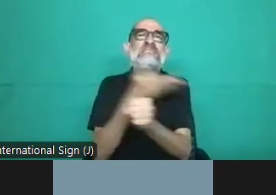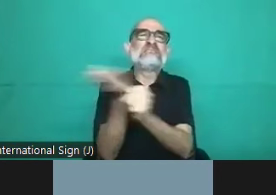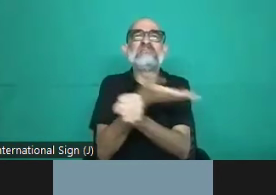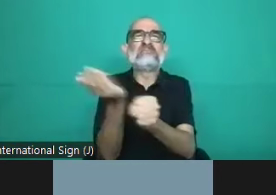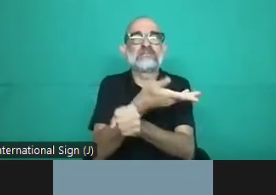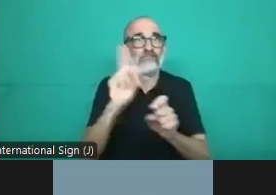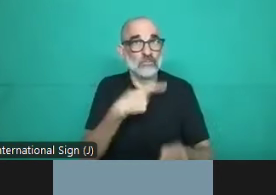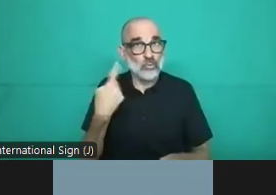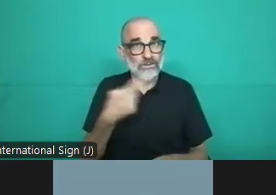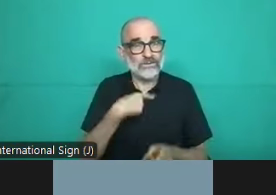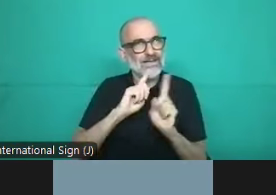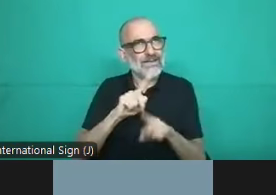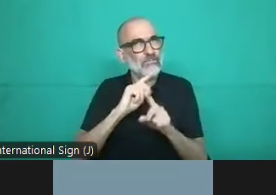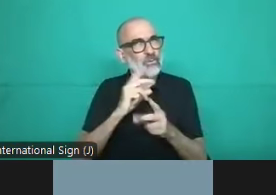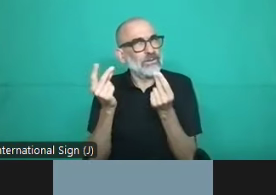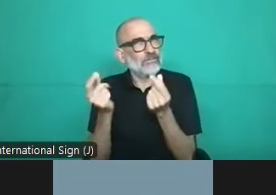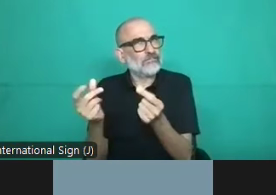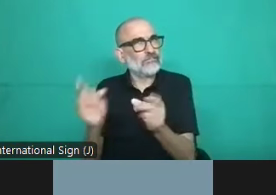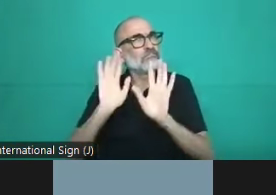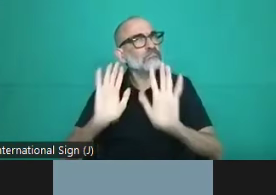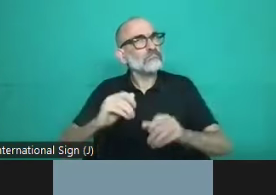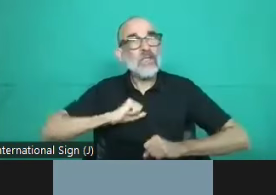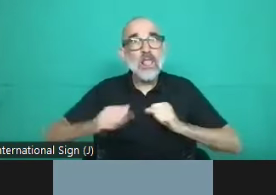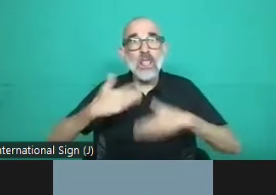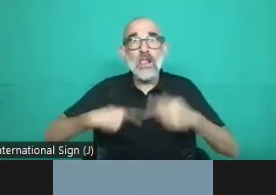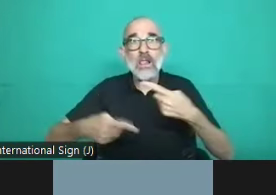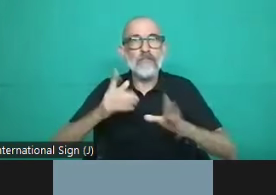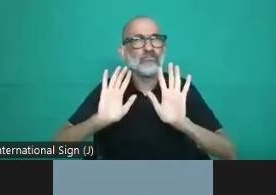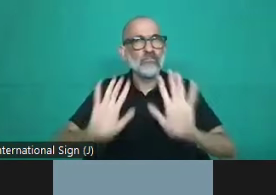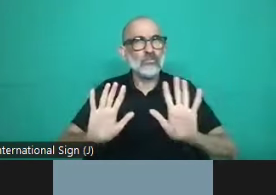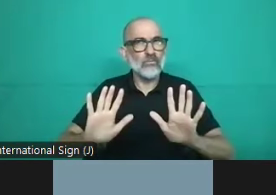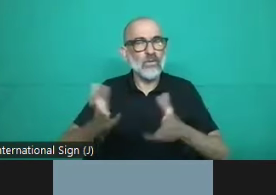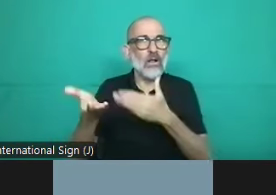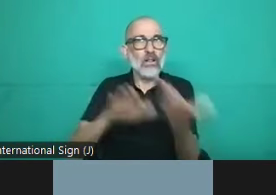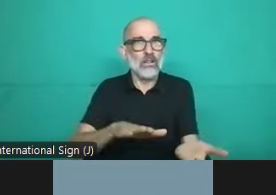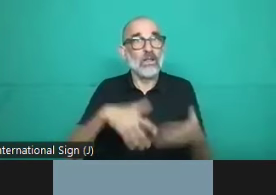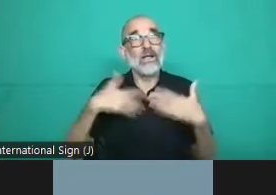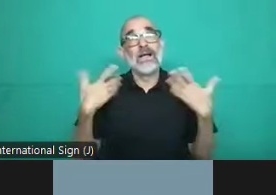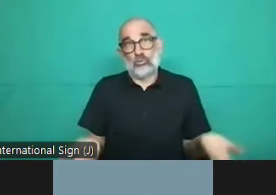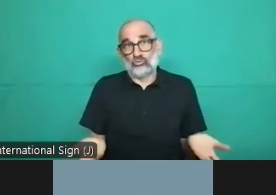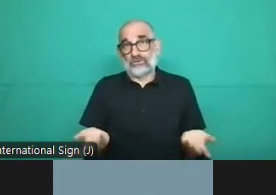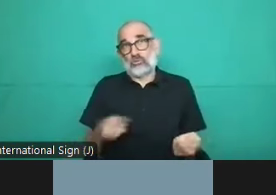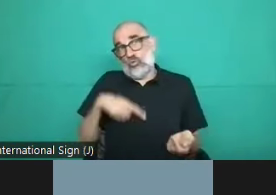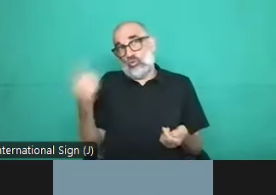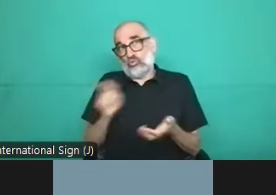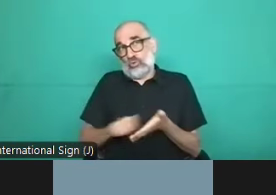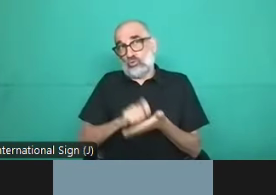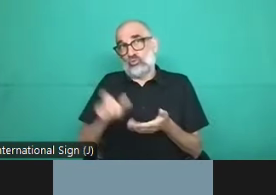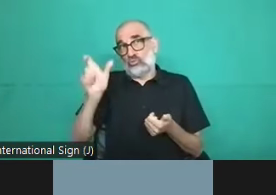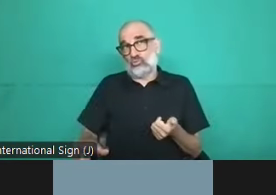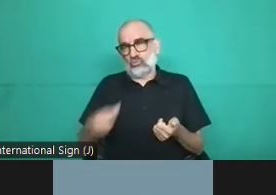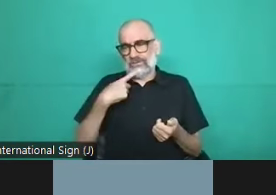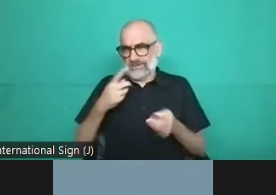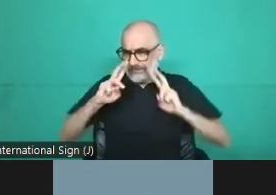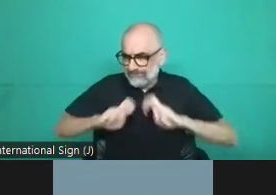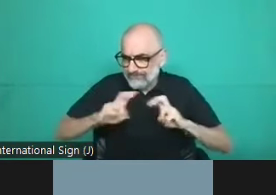doutor, fazendo estudos independentes, falou de um terceiro sistema chamado de resistência